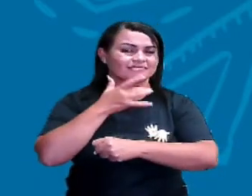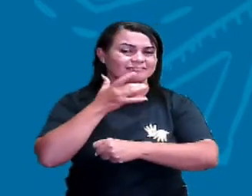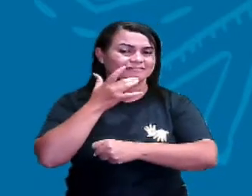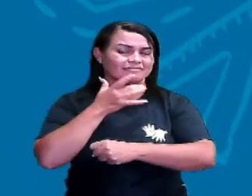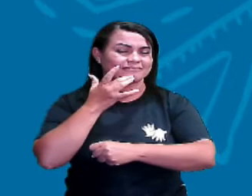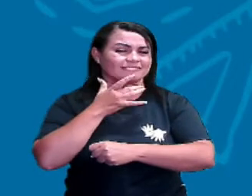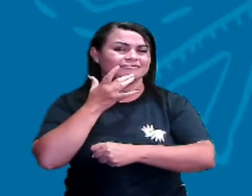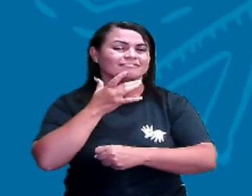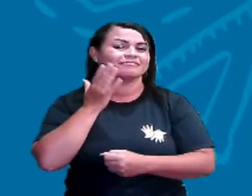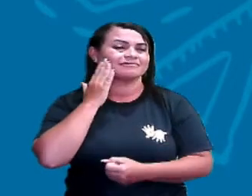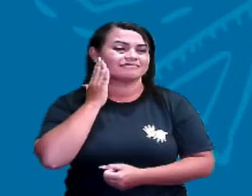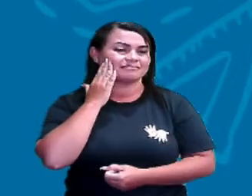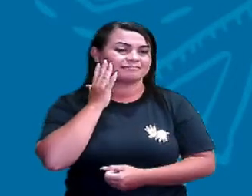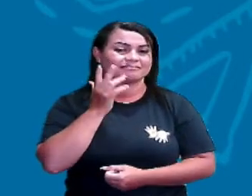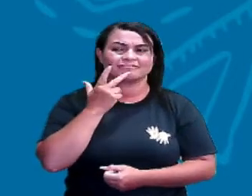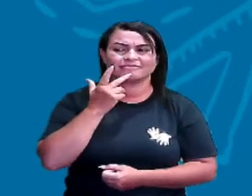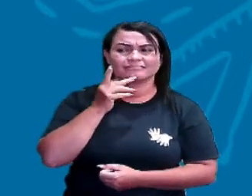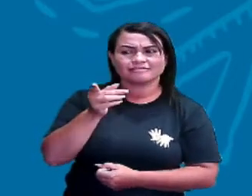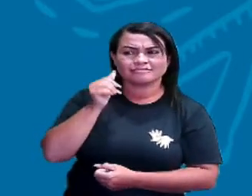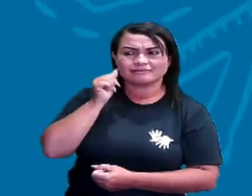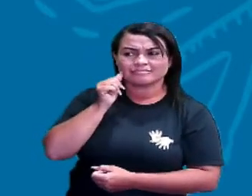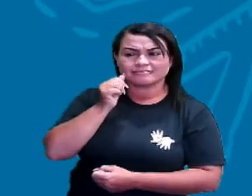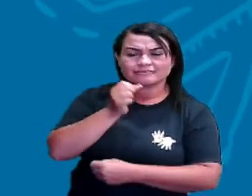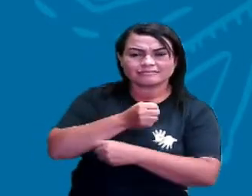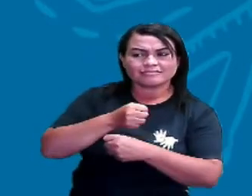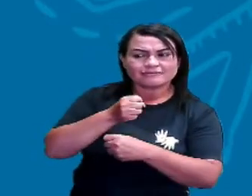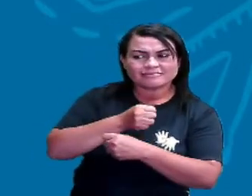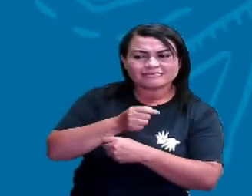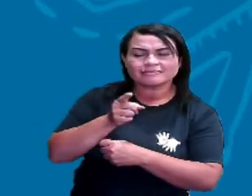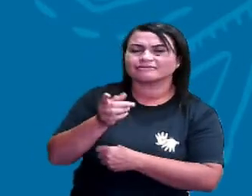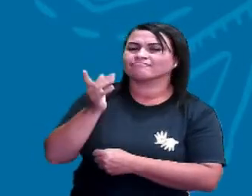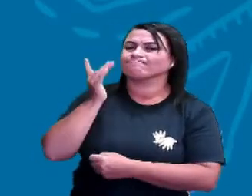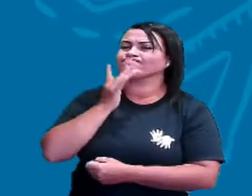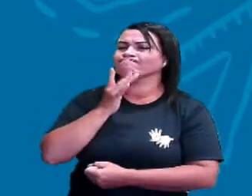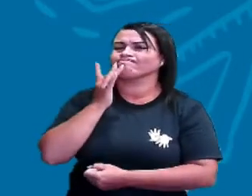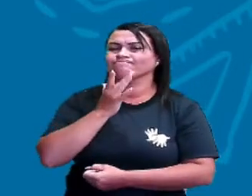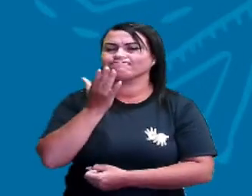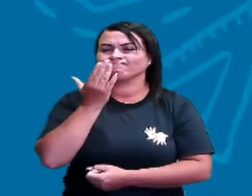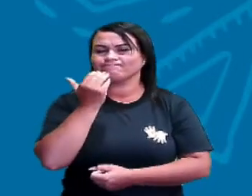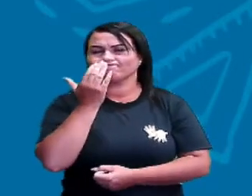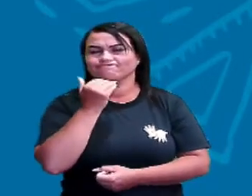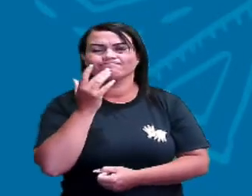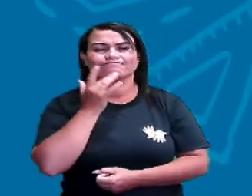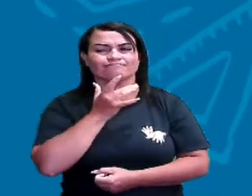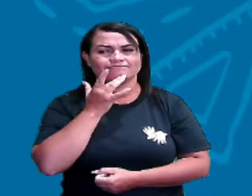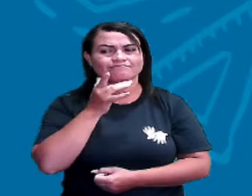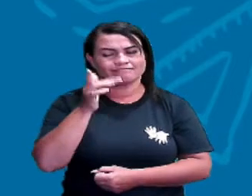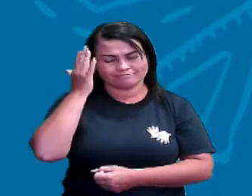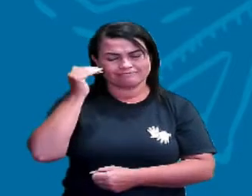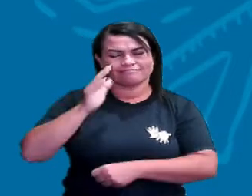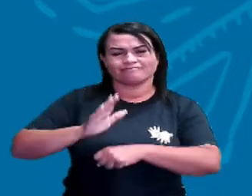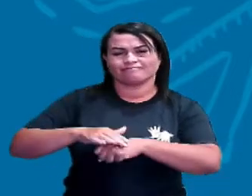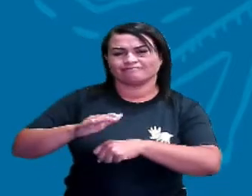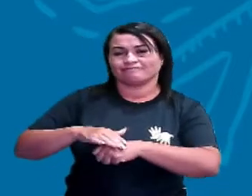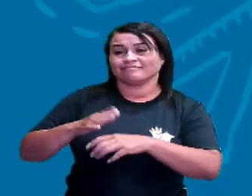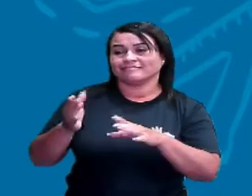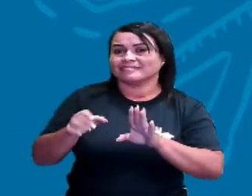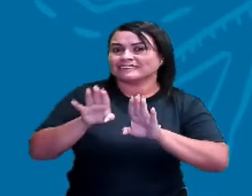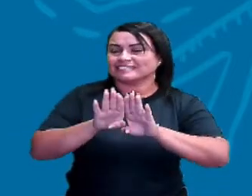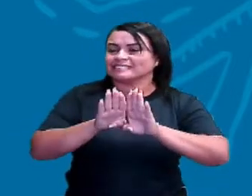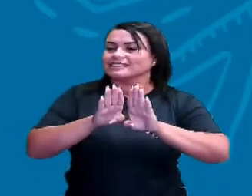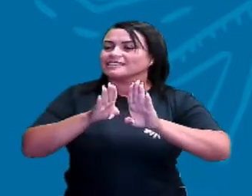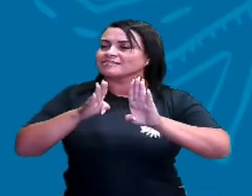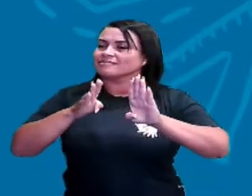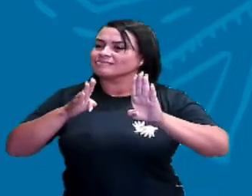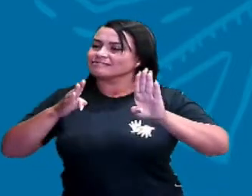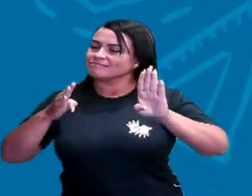já lembra. A gente já pensa logo na comidinha gostosa, né? Que a cozinheira prepara. Então, por isso que